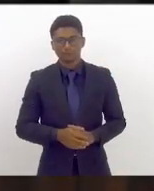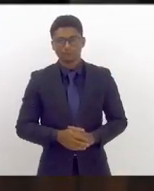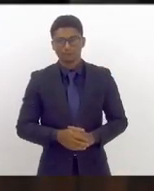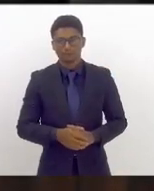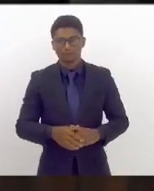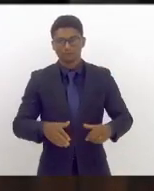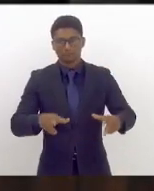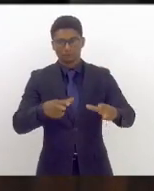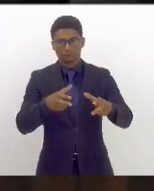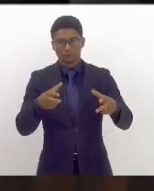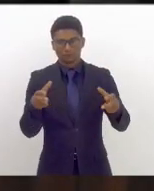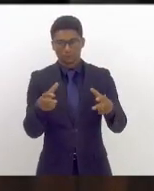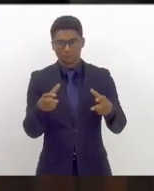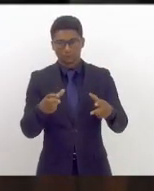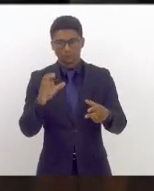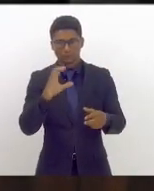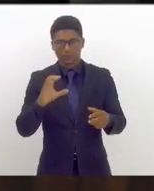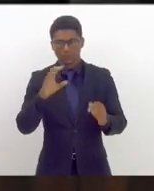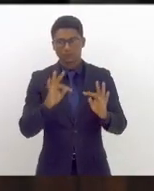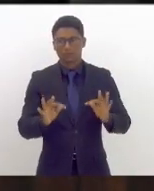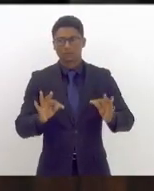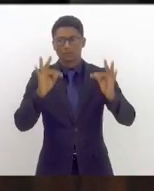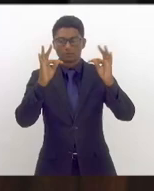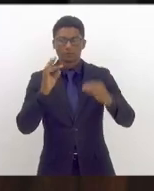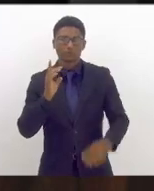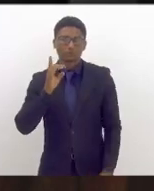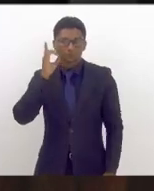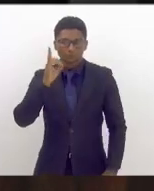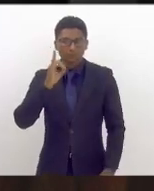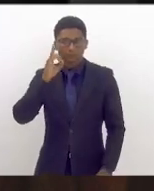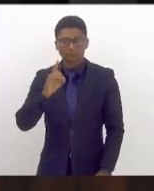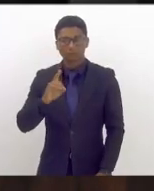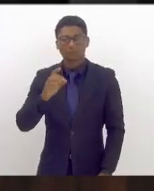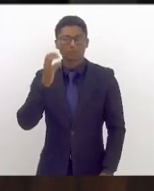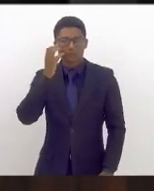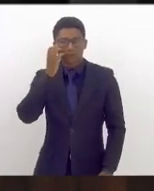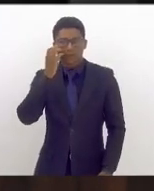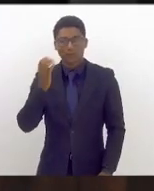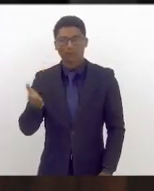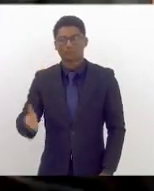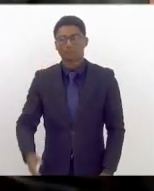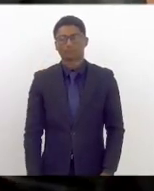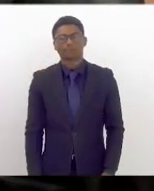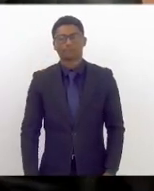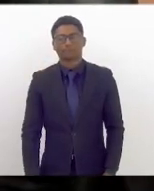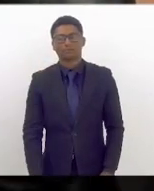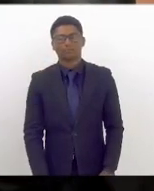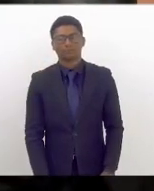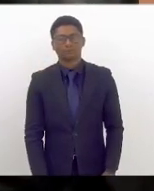pela comissão de ser tecnologia Deputado waldeck Carneiro presidente